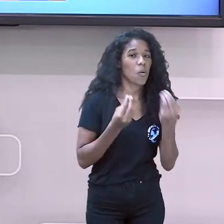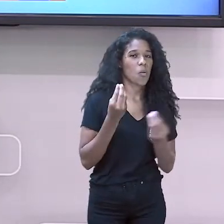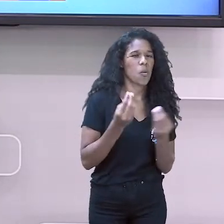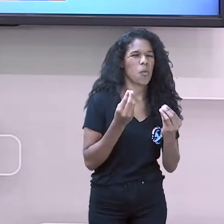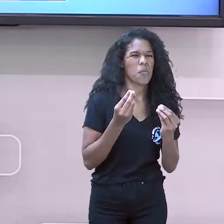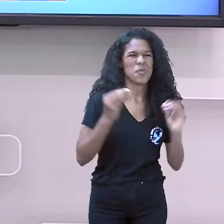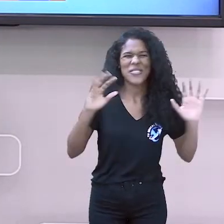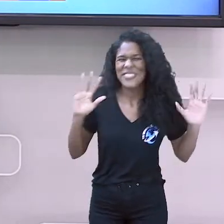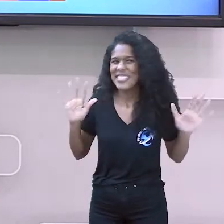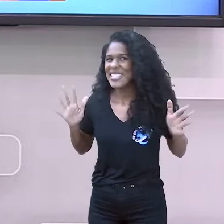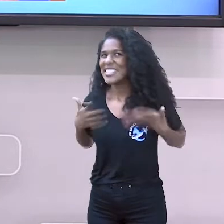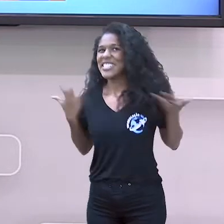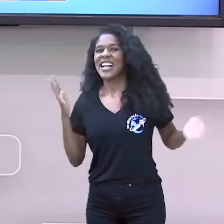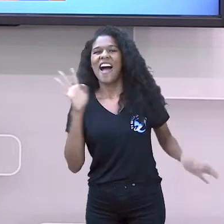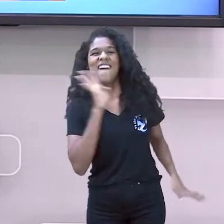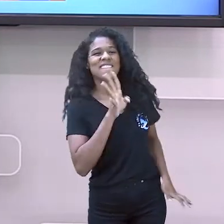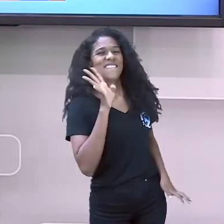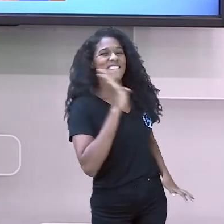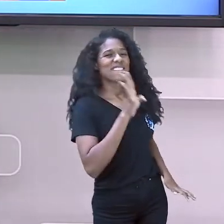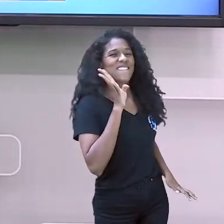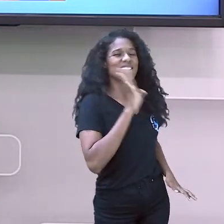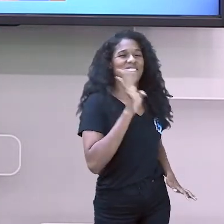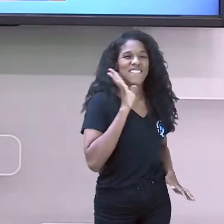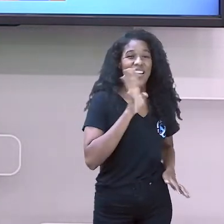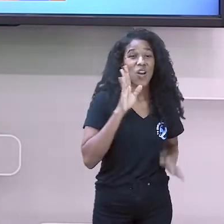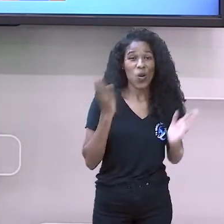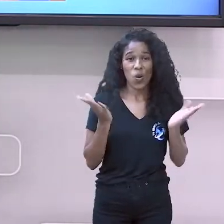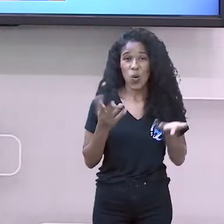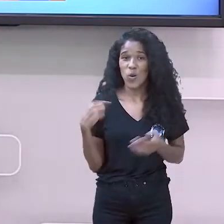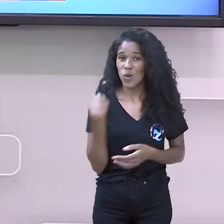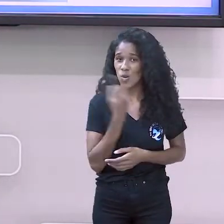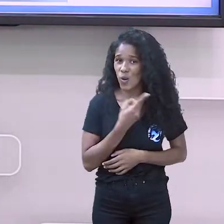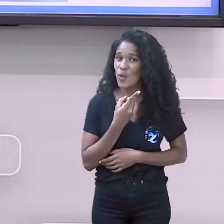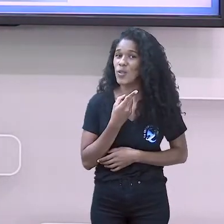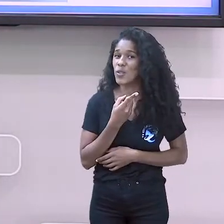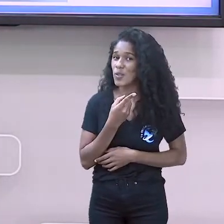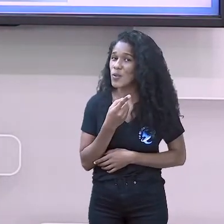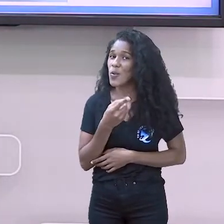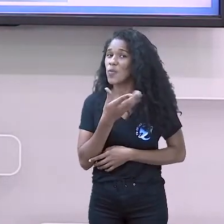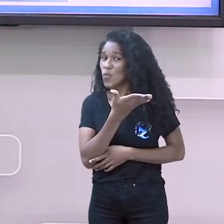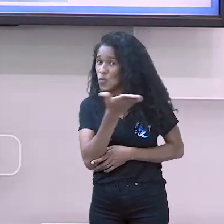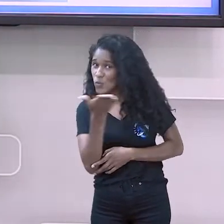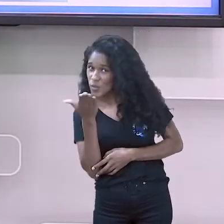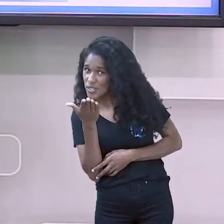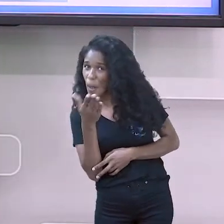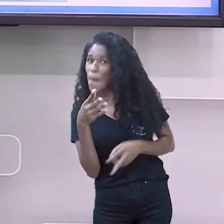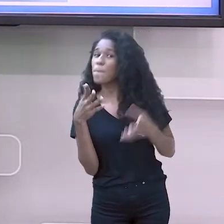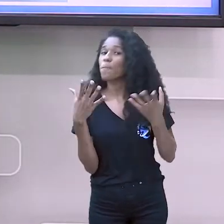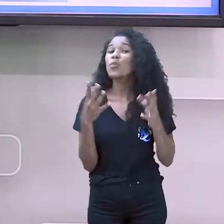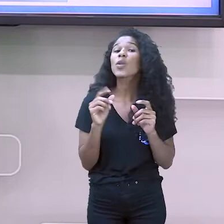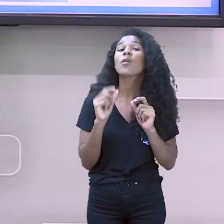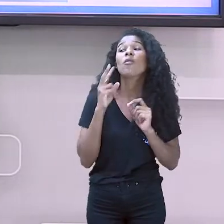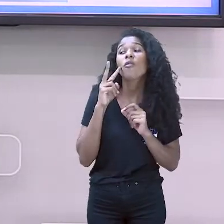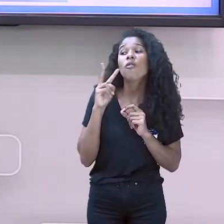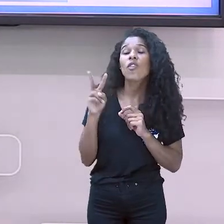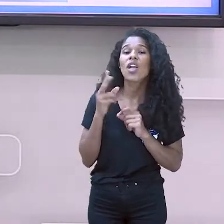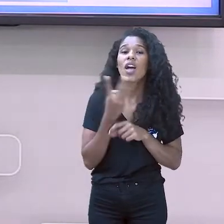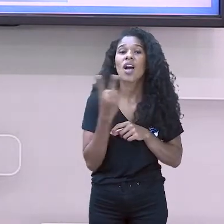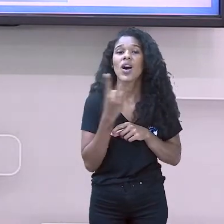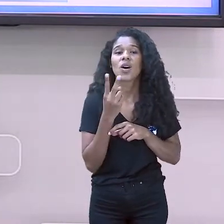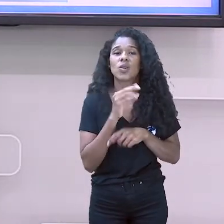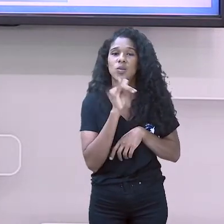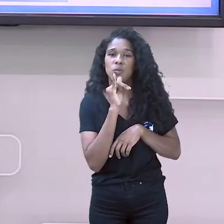super divertida, porque eu já ouvi elas contando a história. Então, a Rosana vai ler para